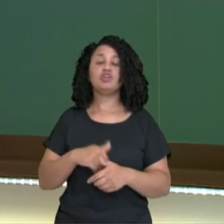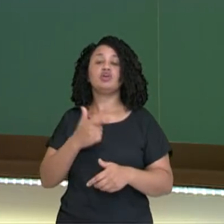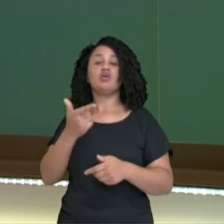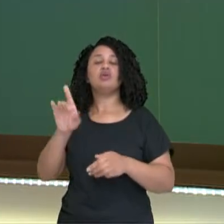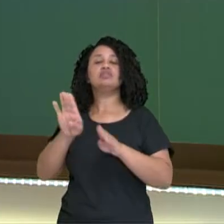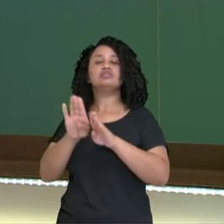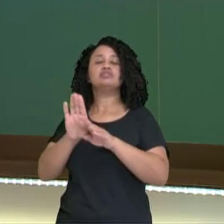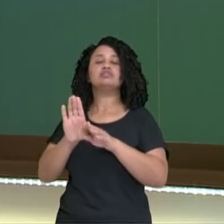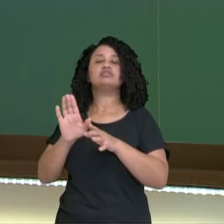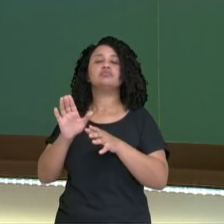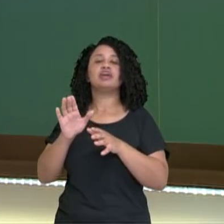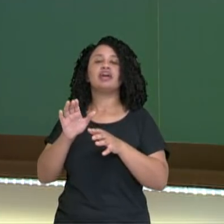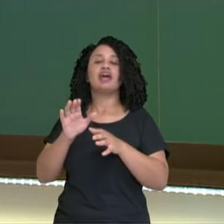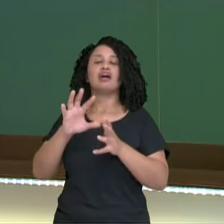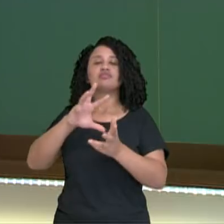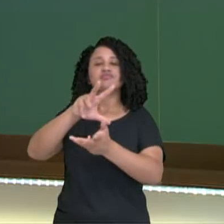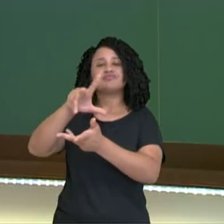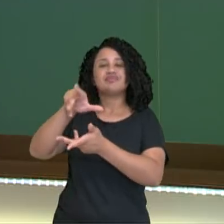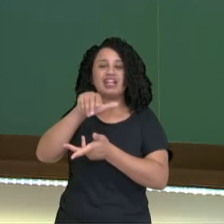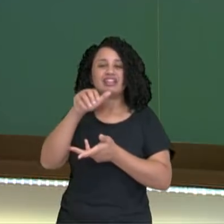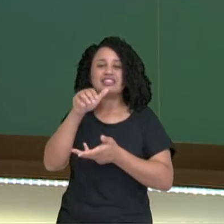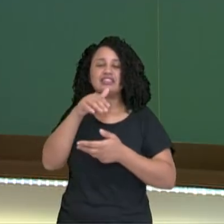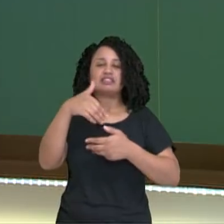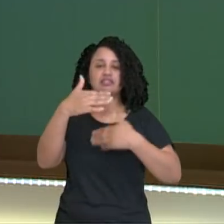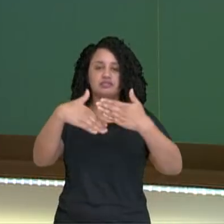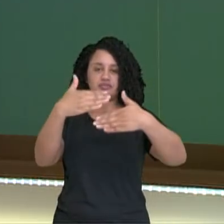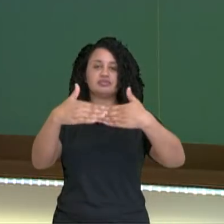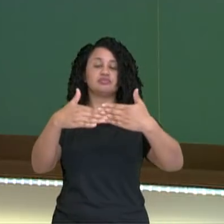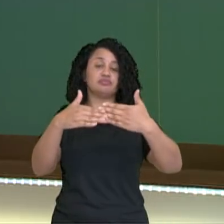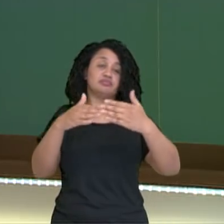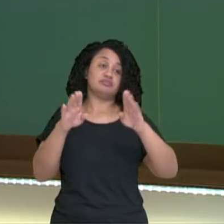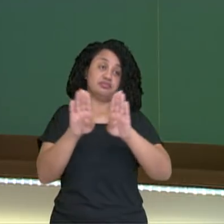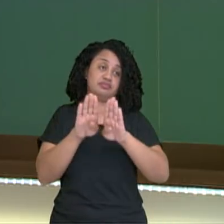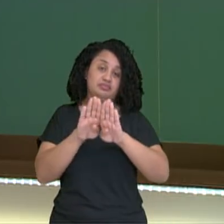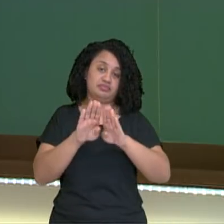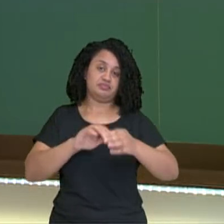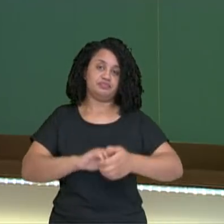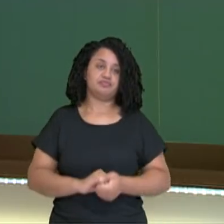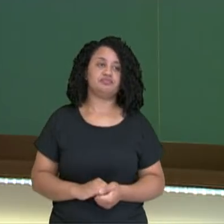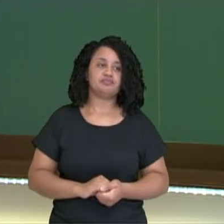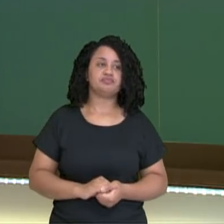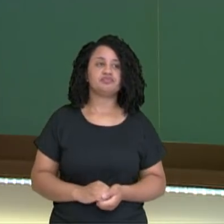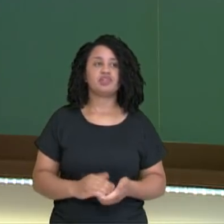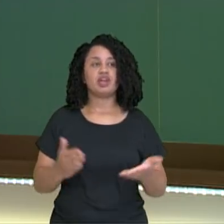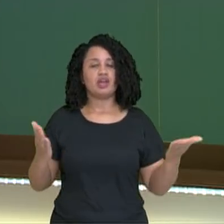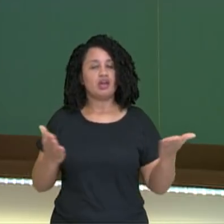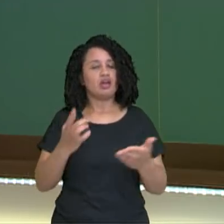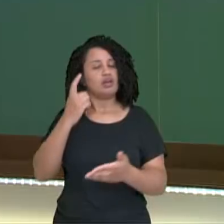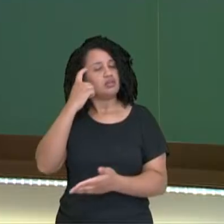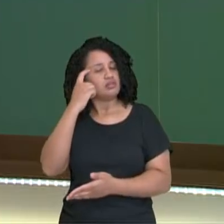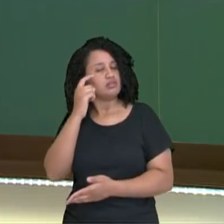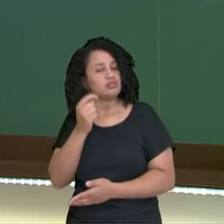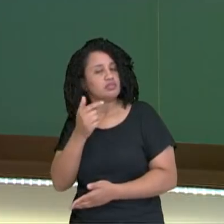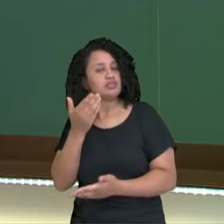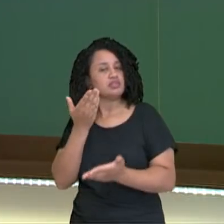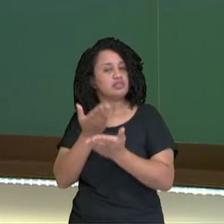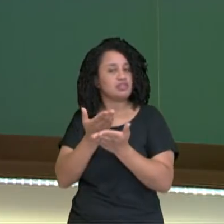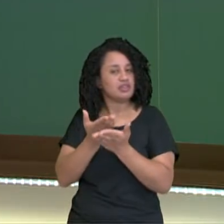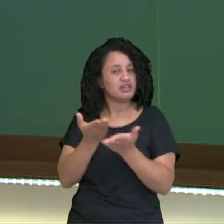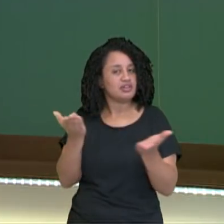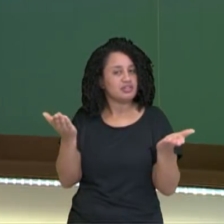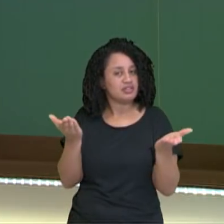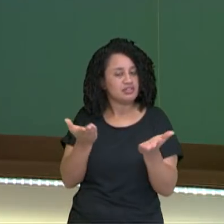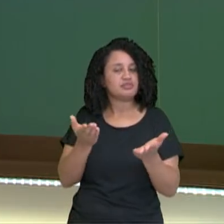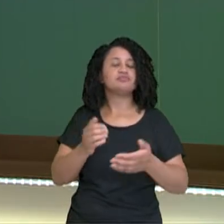diretamente relacionado a esse ciclo, tá bem? E agora, para pensar um pouquinho na aula de hoje, tá? Ou simplesmente na nossa